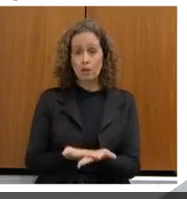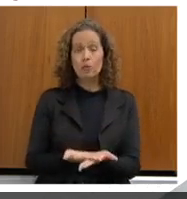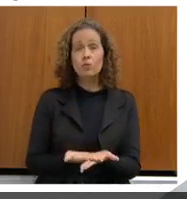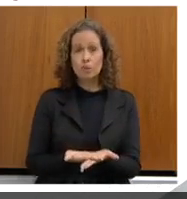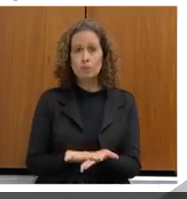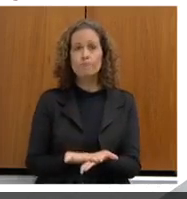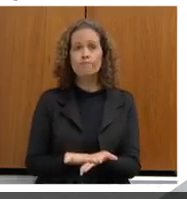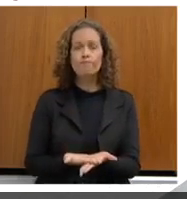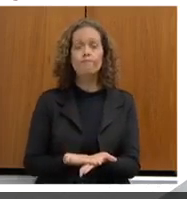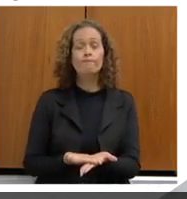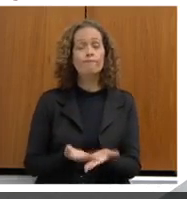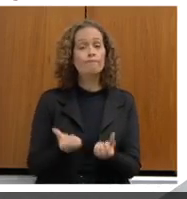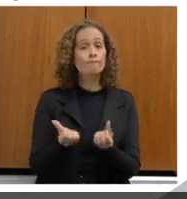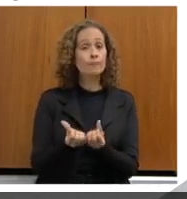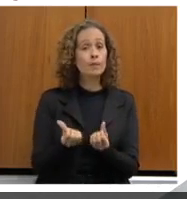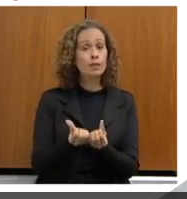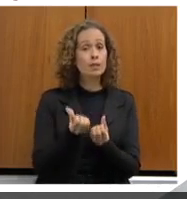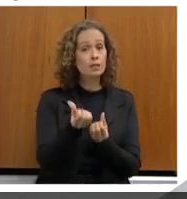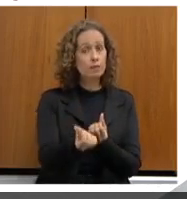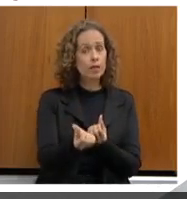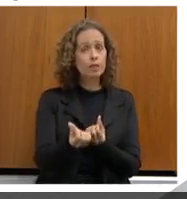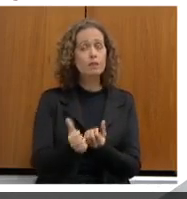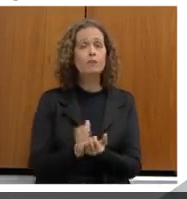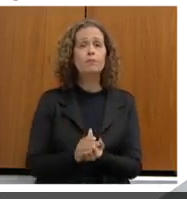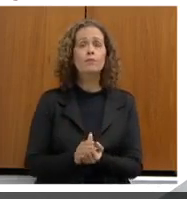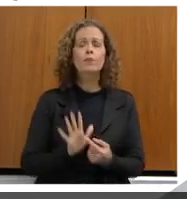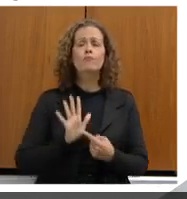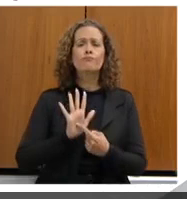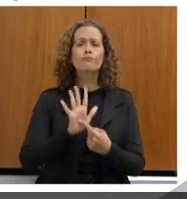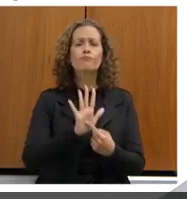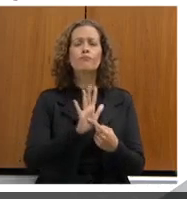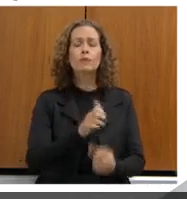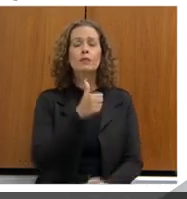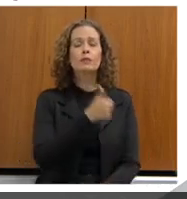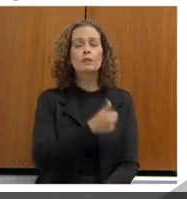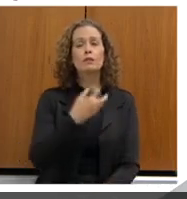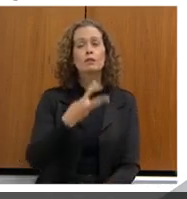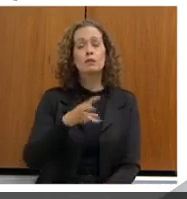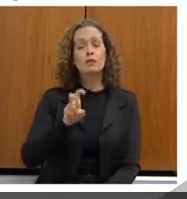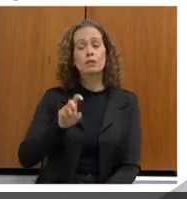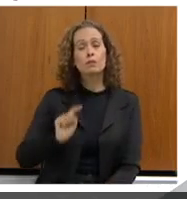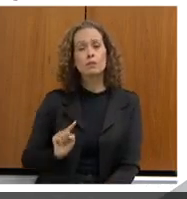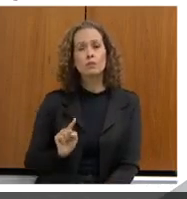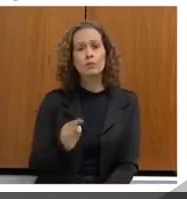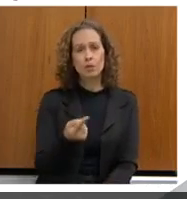nesse semestre e relatados 135